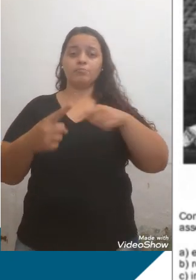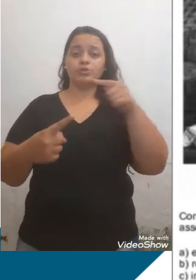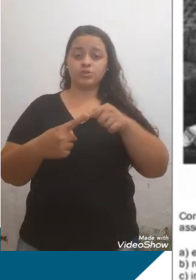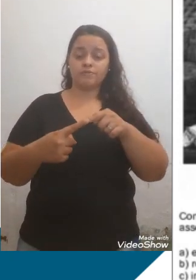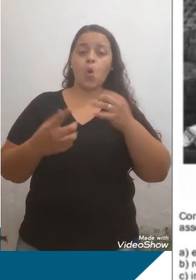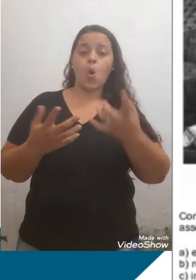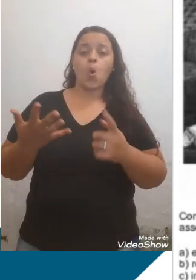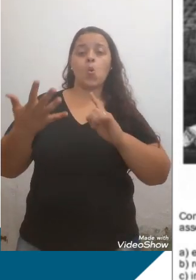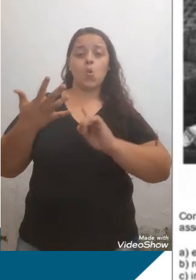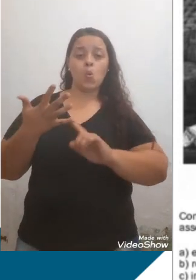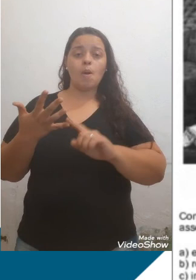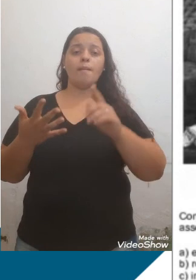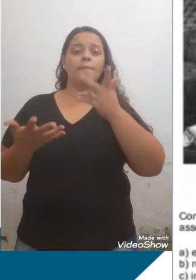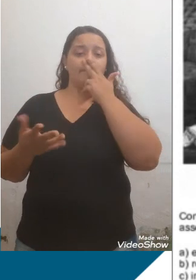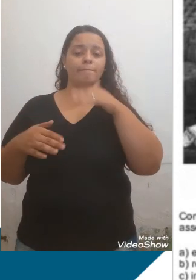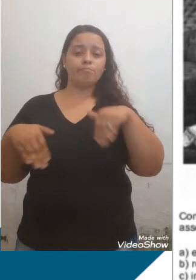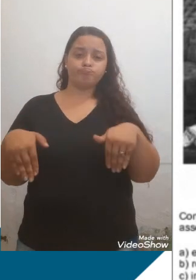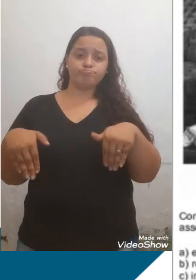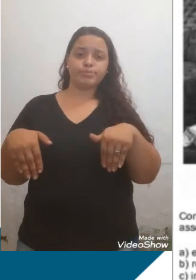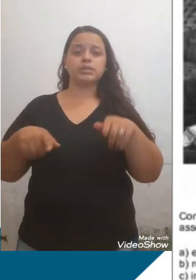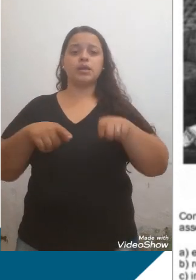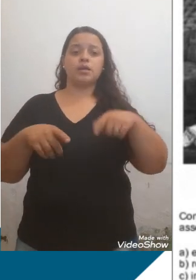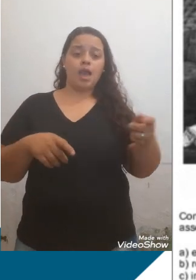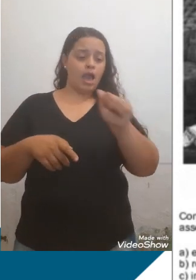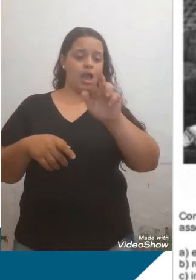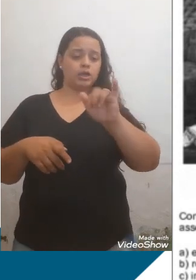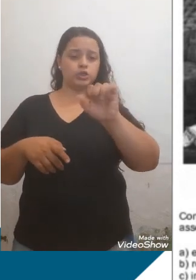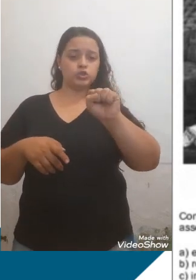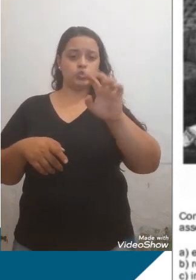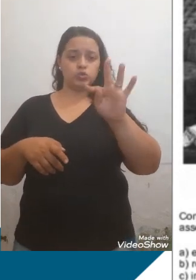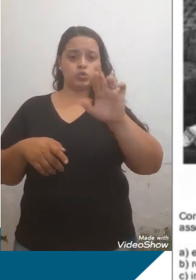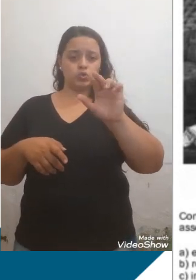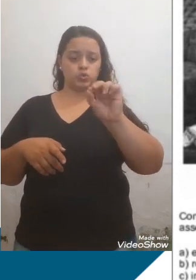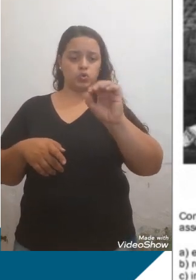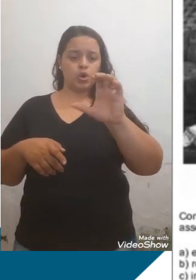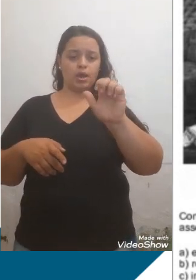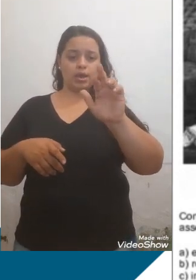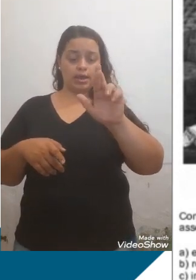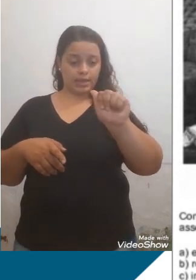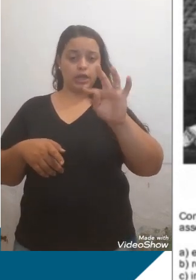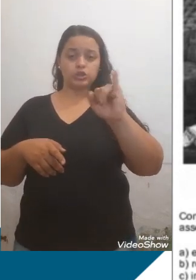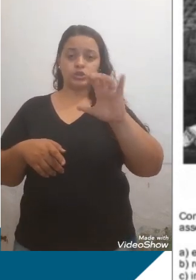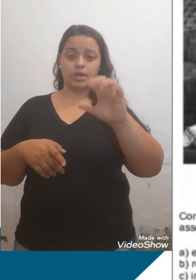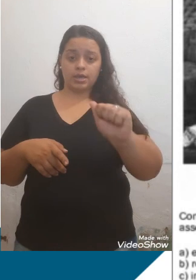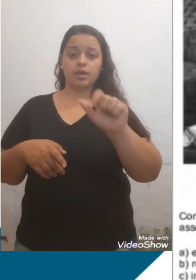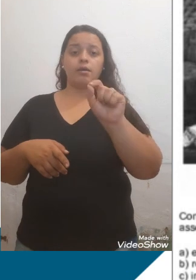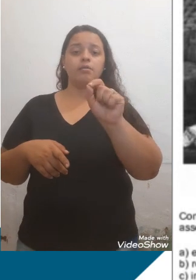aristocrática? Bem, para resolver essa questão, a gente precisa olhar com atenção essas duas